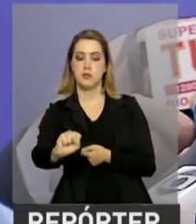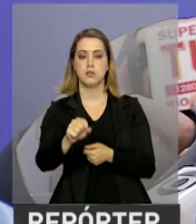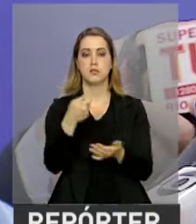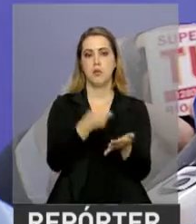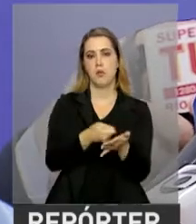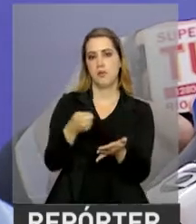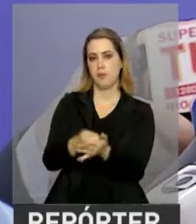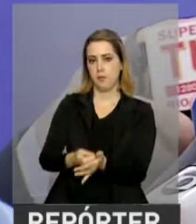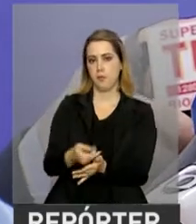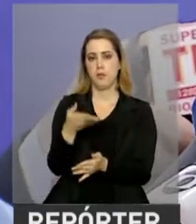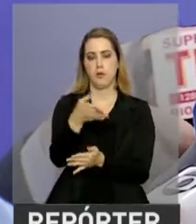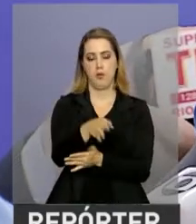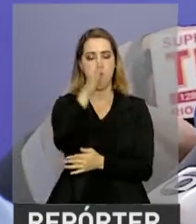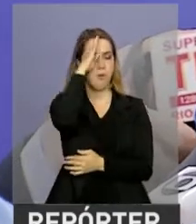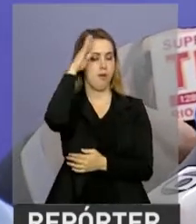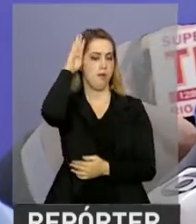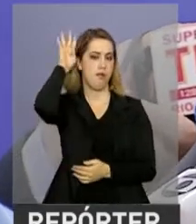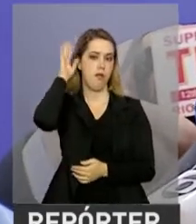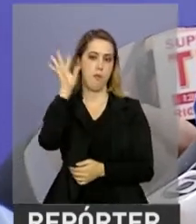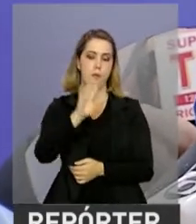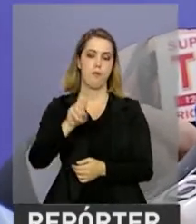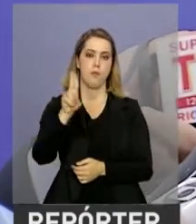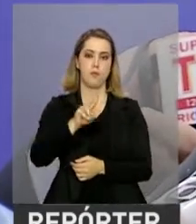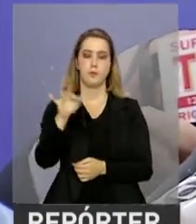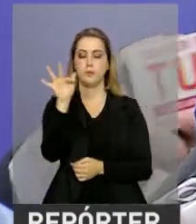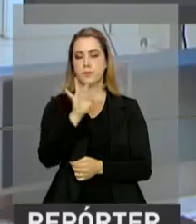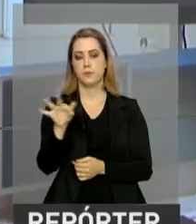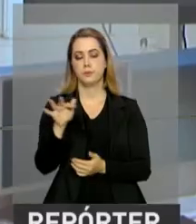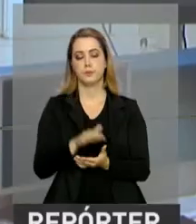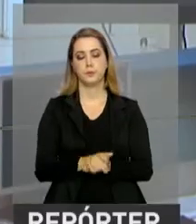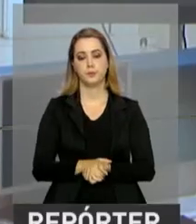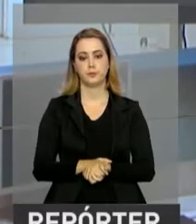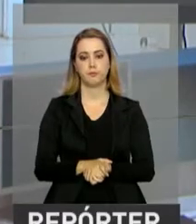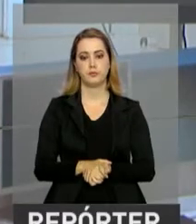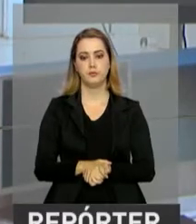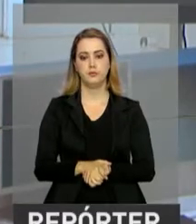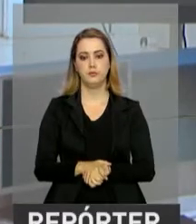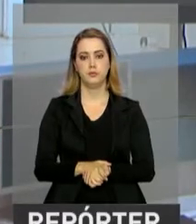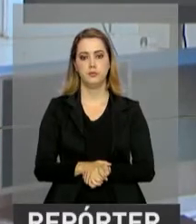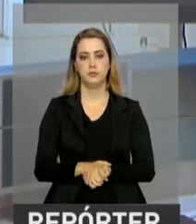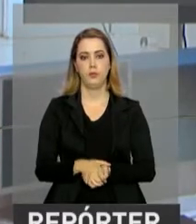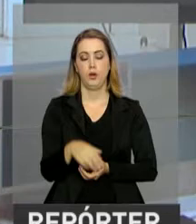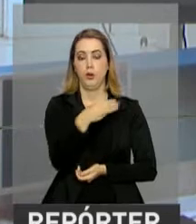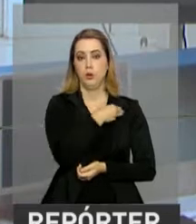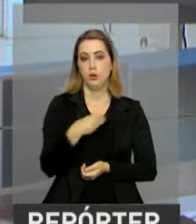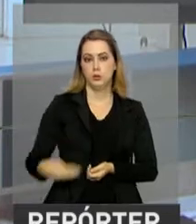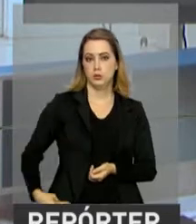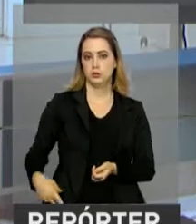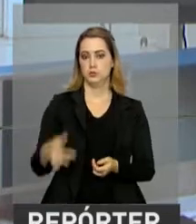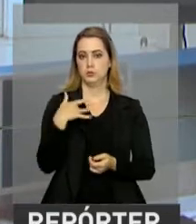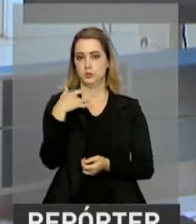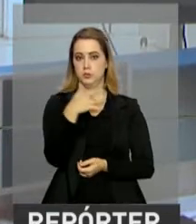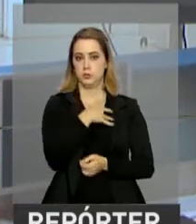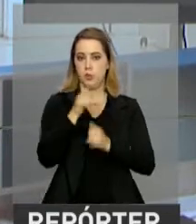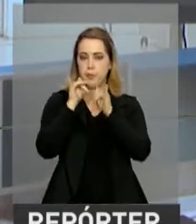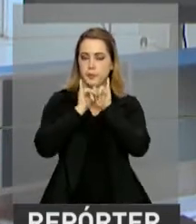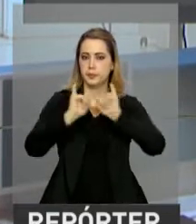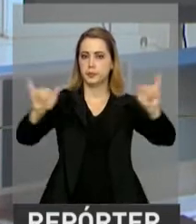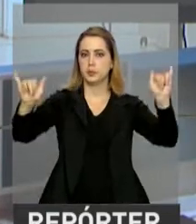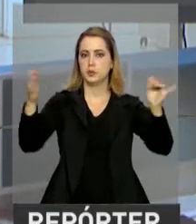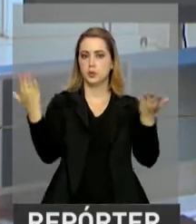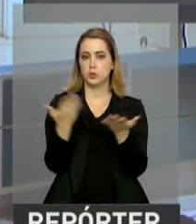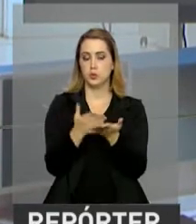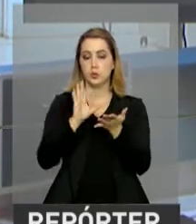para se manter nas universidades e faculdades do brasil o ministério da saúde anunciou investimentos de quase 6